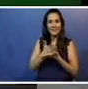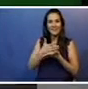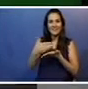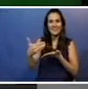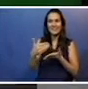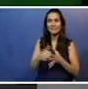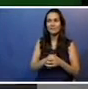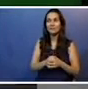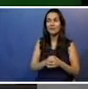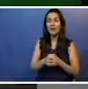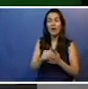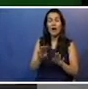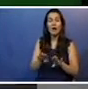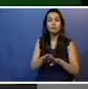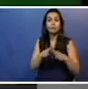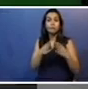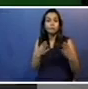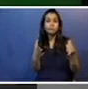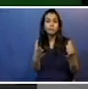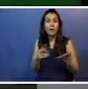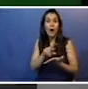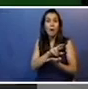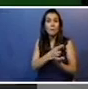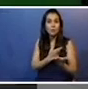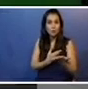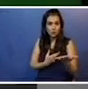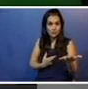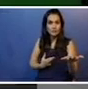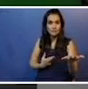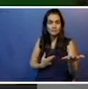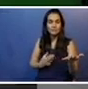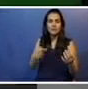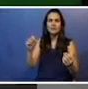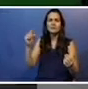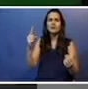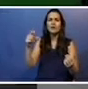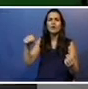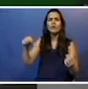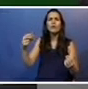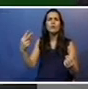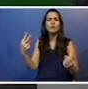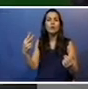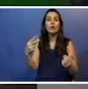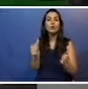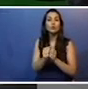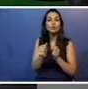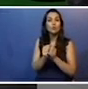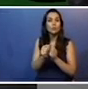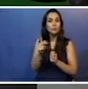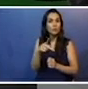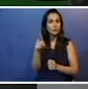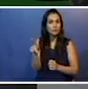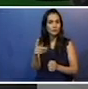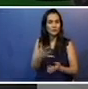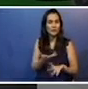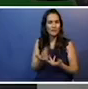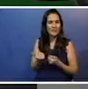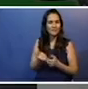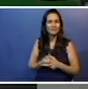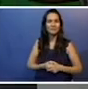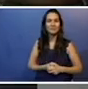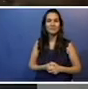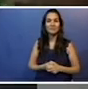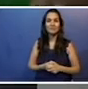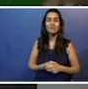Agora vocês vão abrir a apostila lá na página 192 para acompanhar a leitura com a professora, tá? É uma unidade